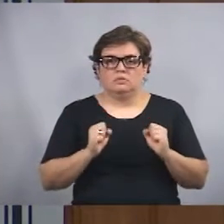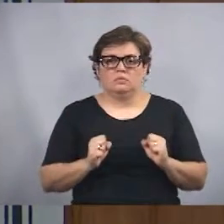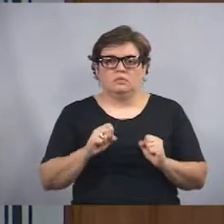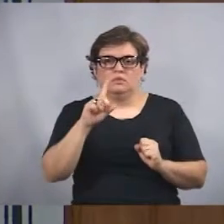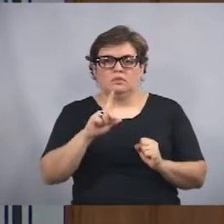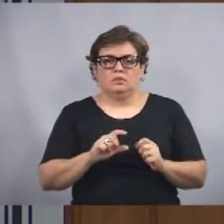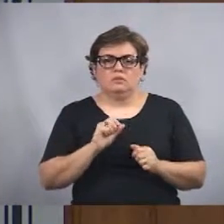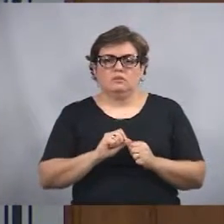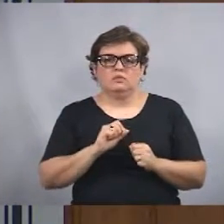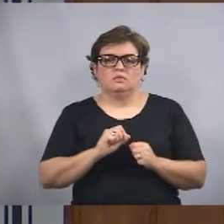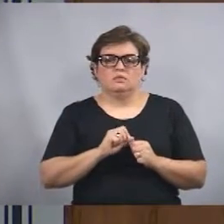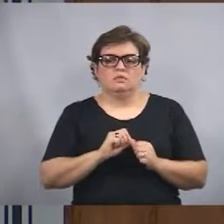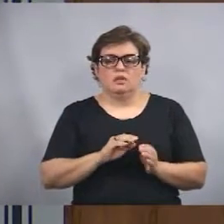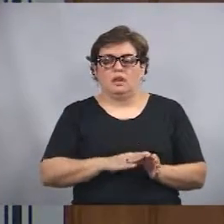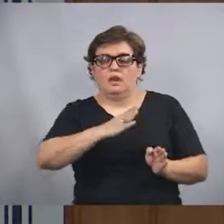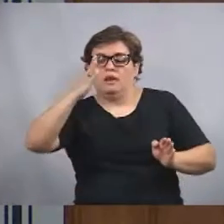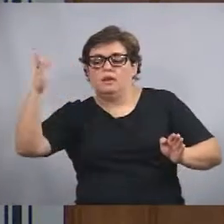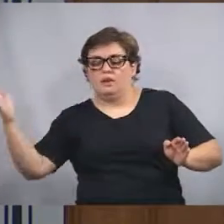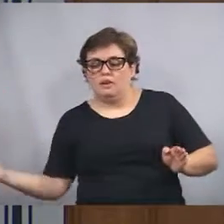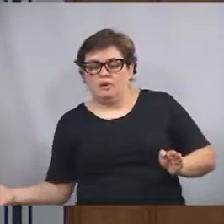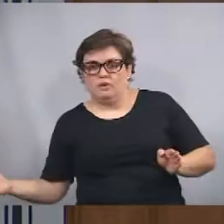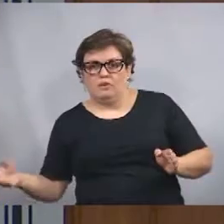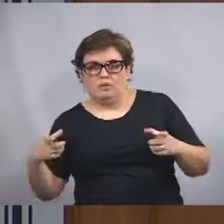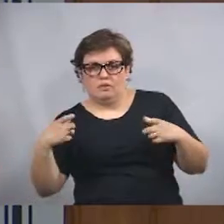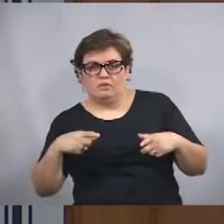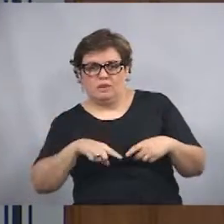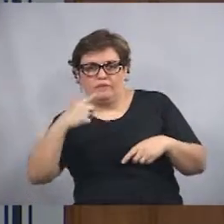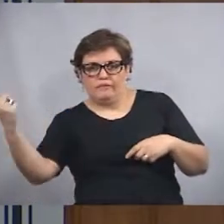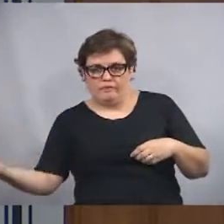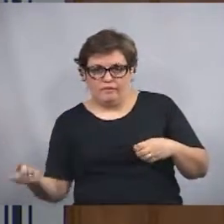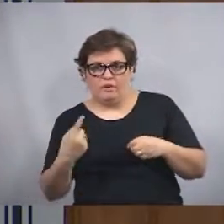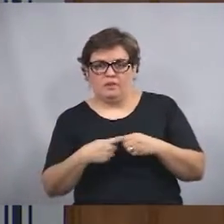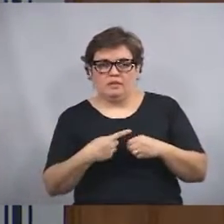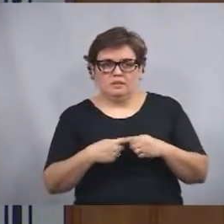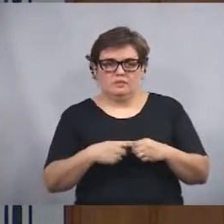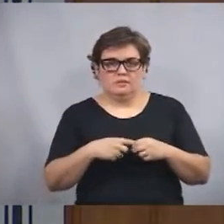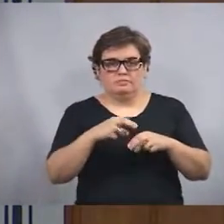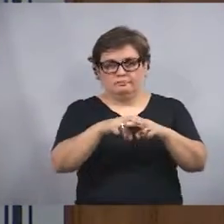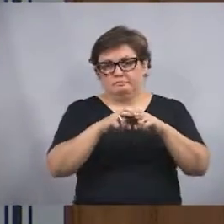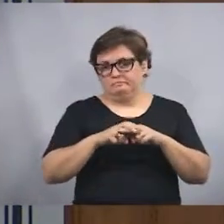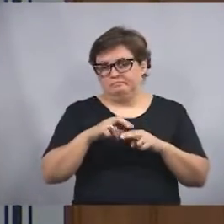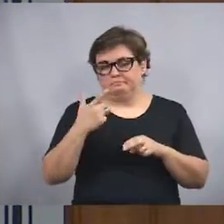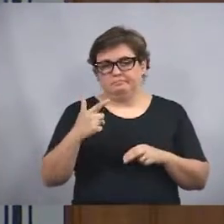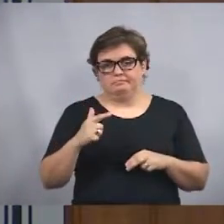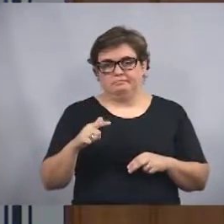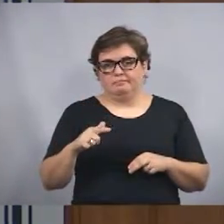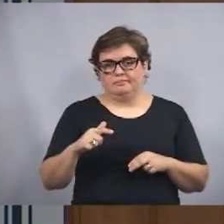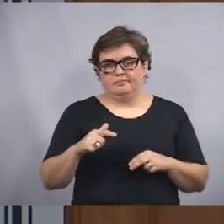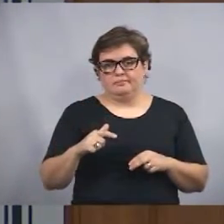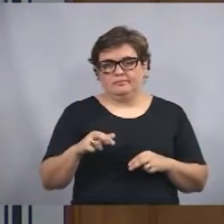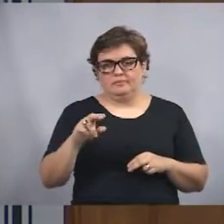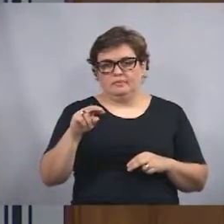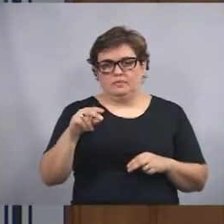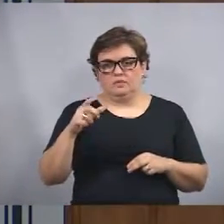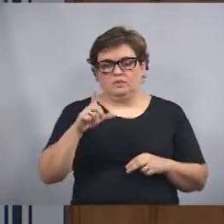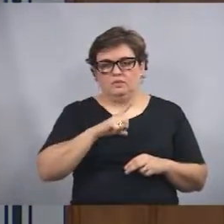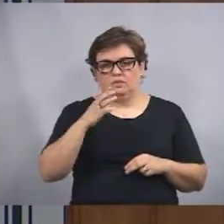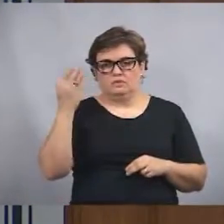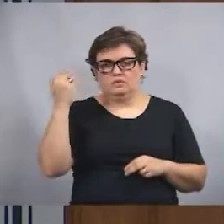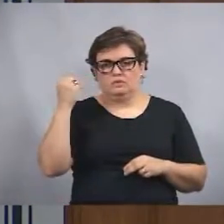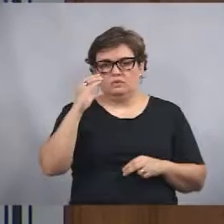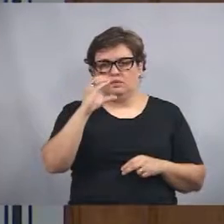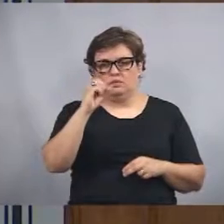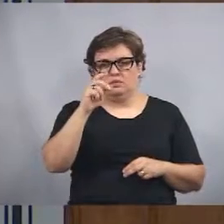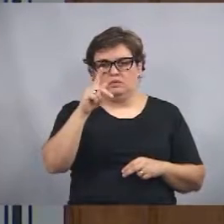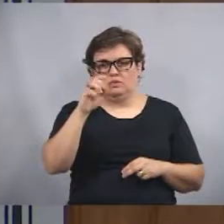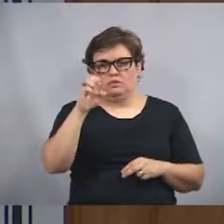feita fora da cidade de Marília por não termos eventualmente como temos na na cooperativa